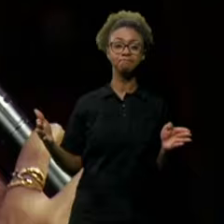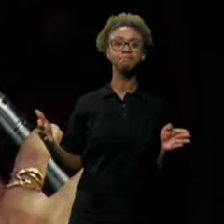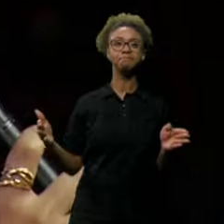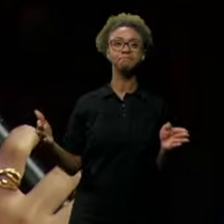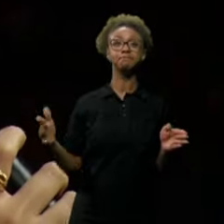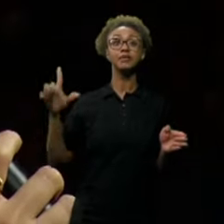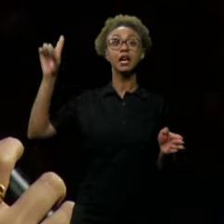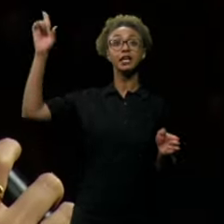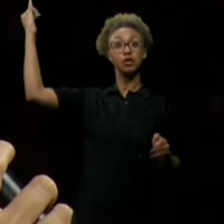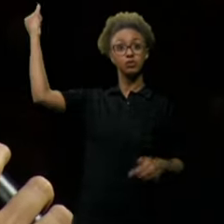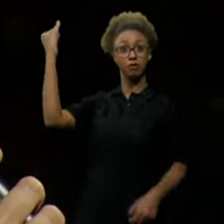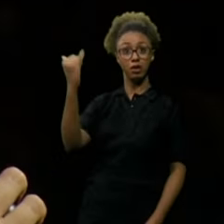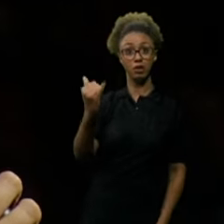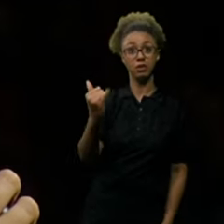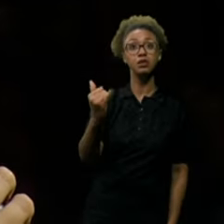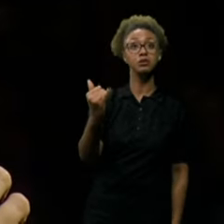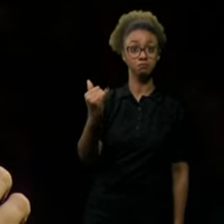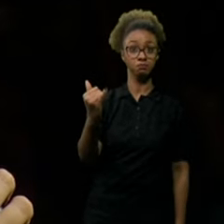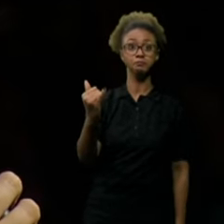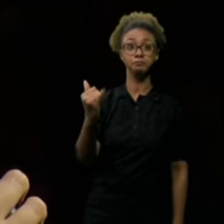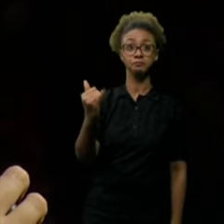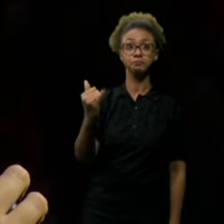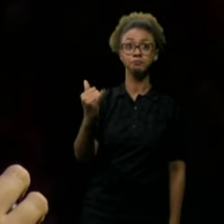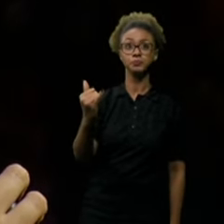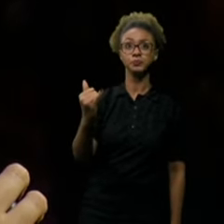a Deus tá falando aqui para gente